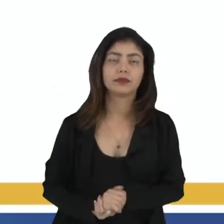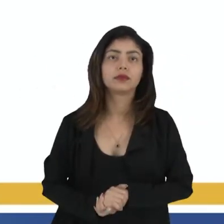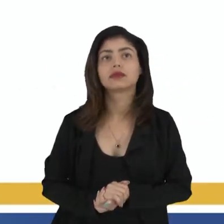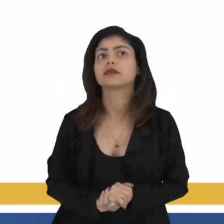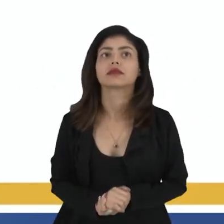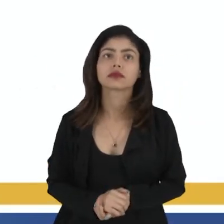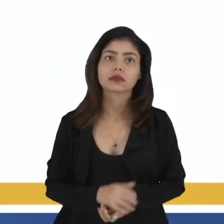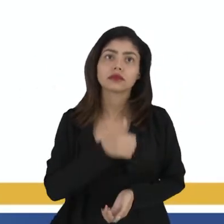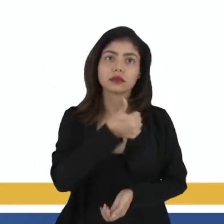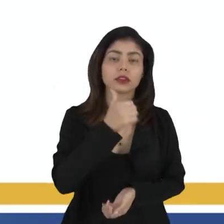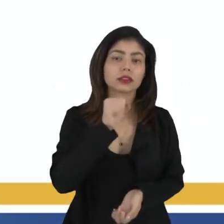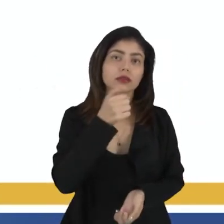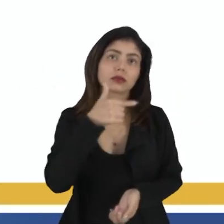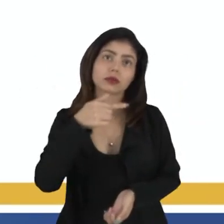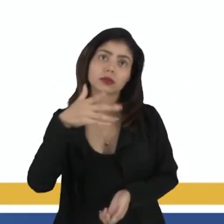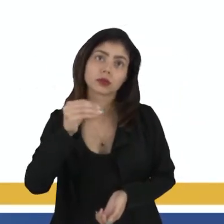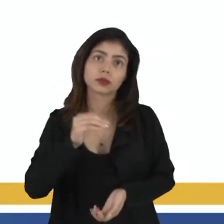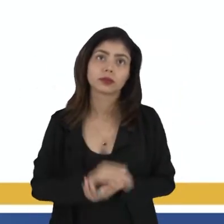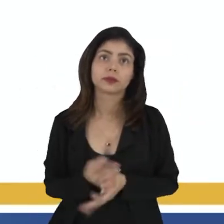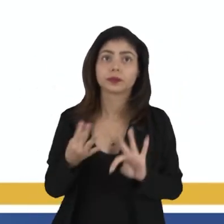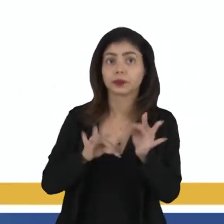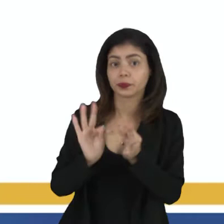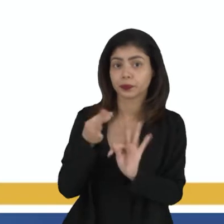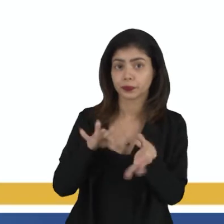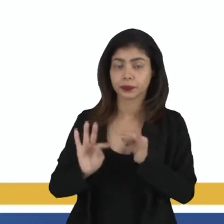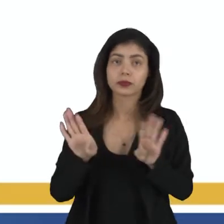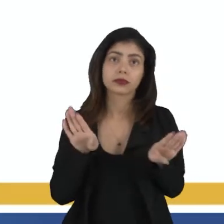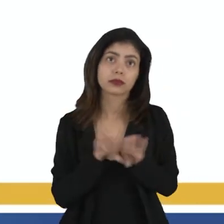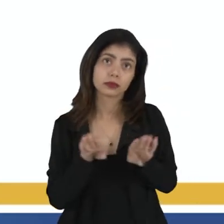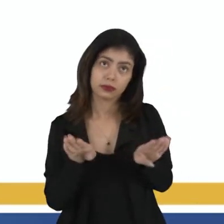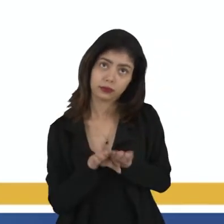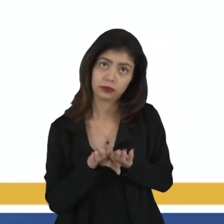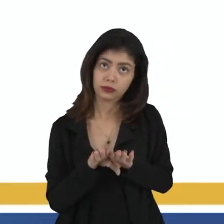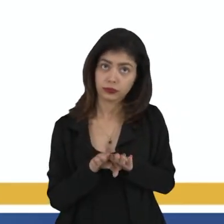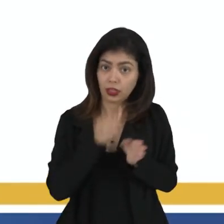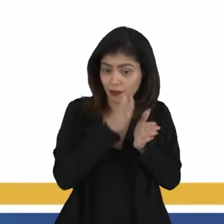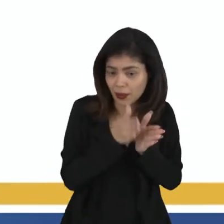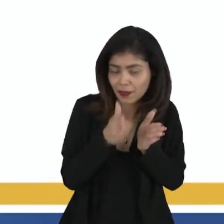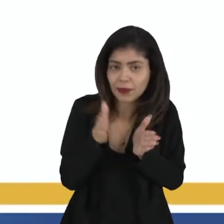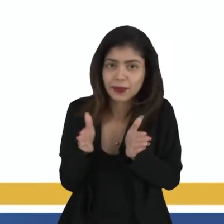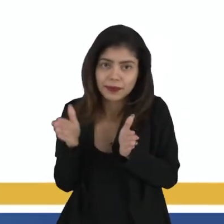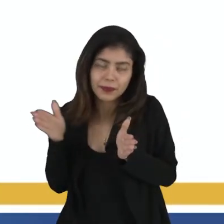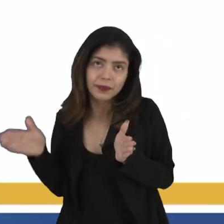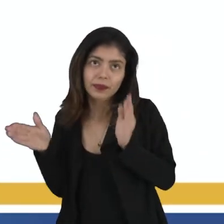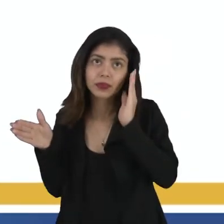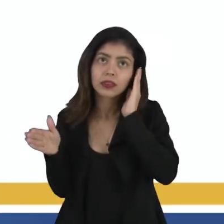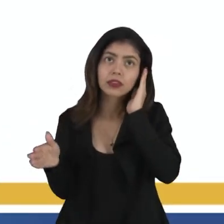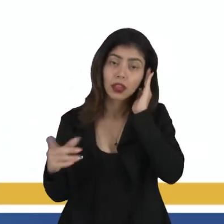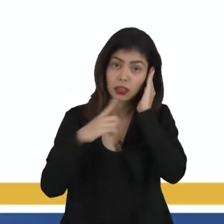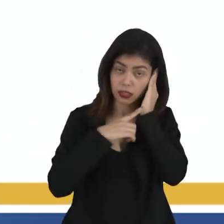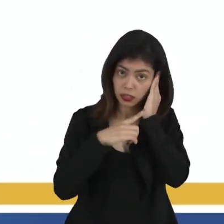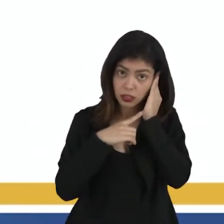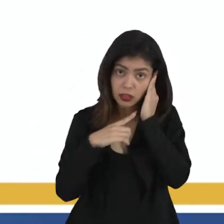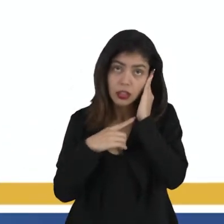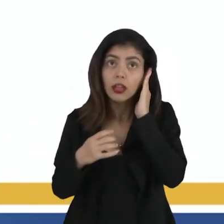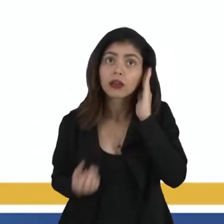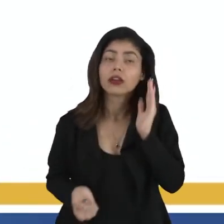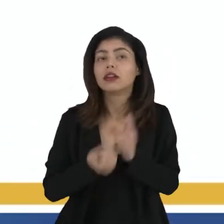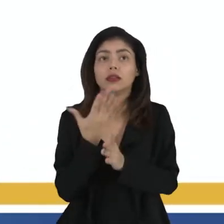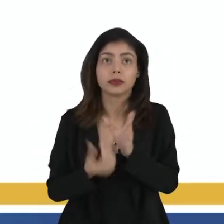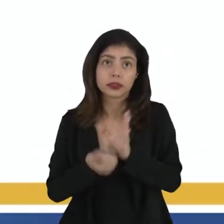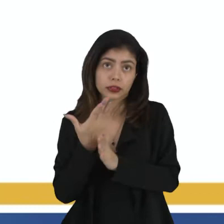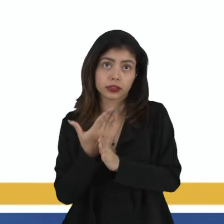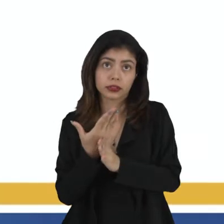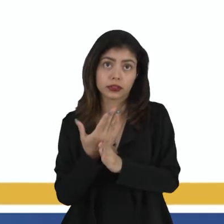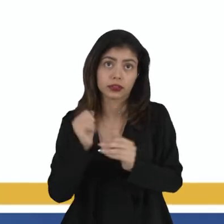Em 1870, a tecnologia ela avança cada vez mais. Então, nós temos o início da produção